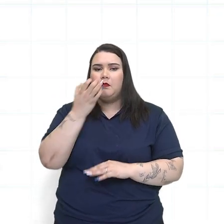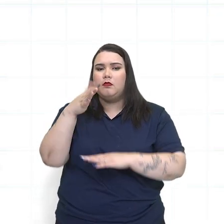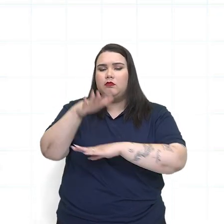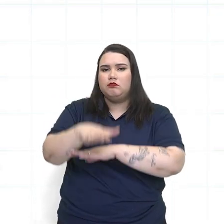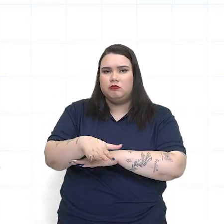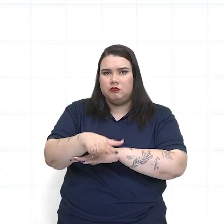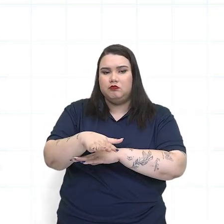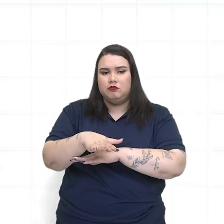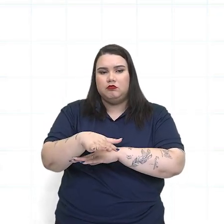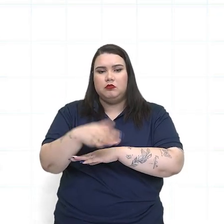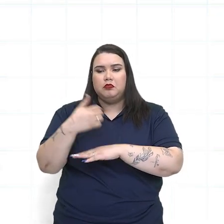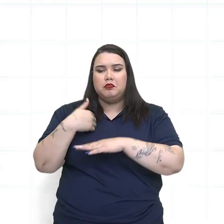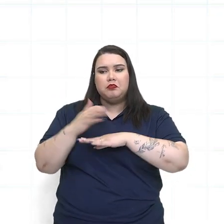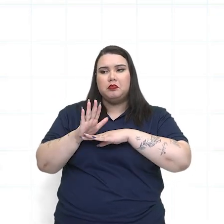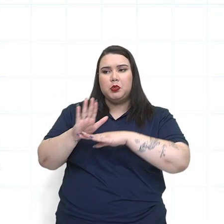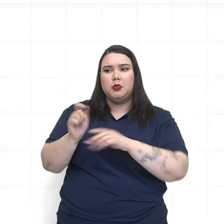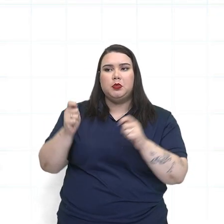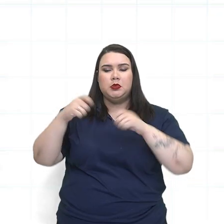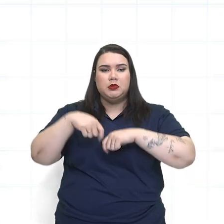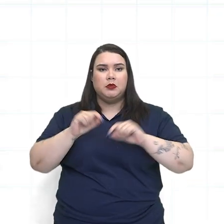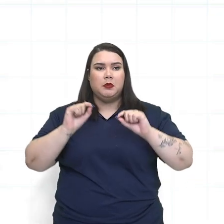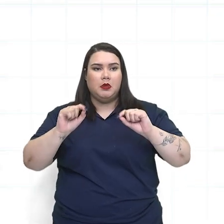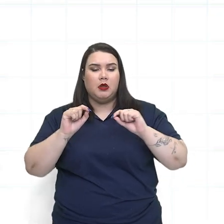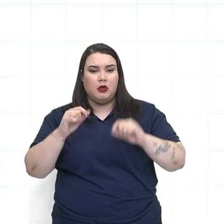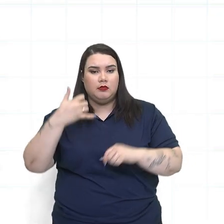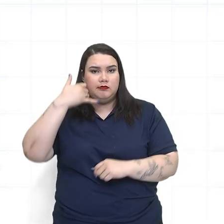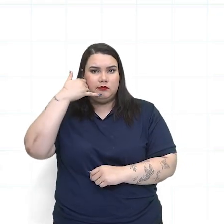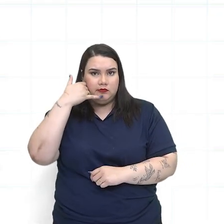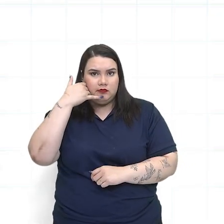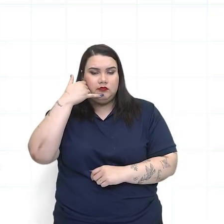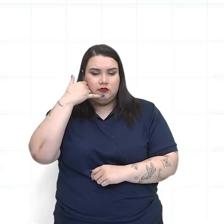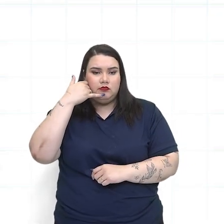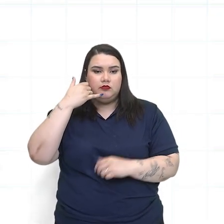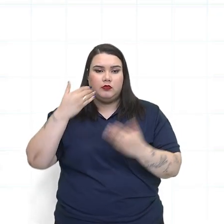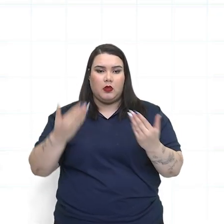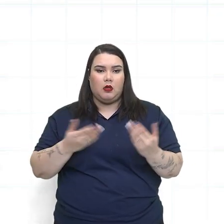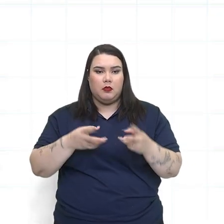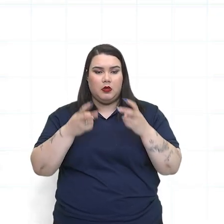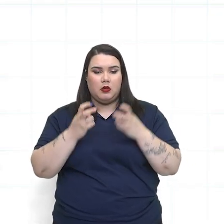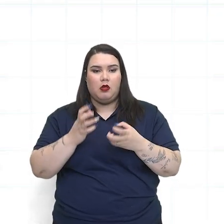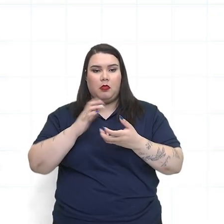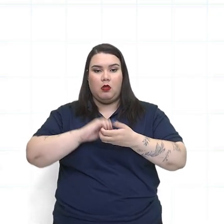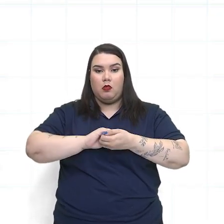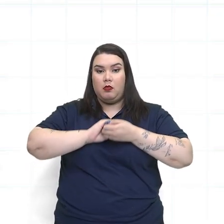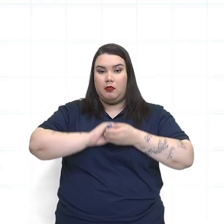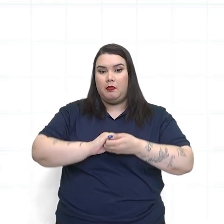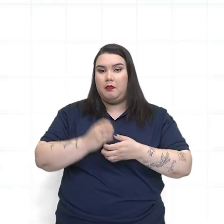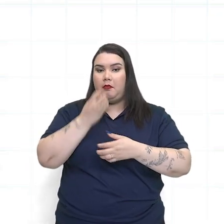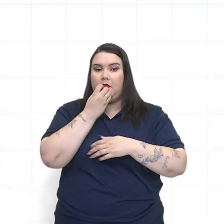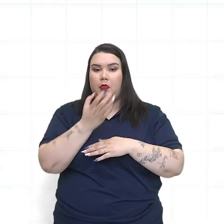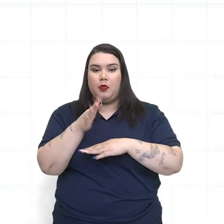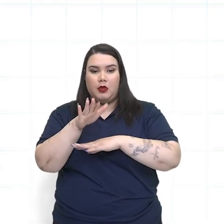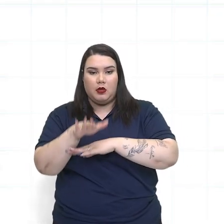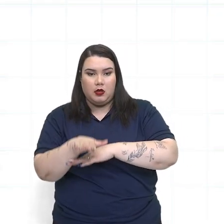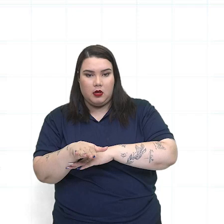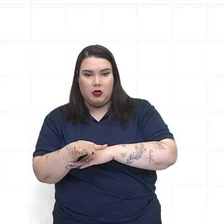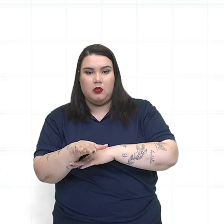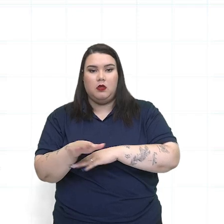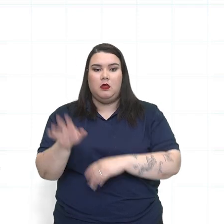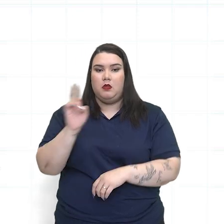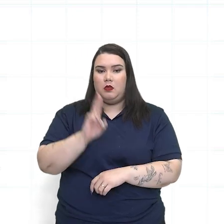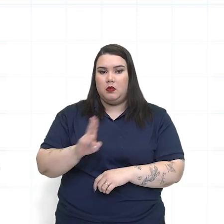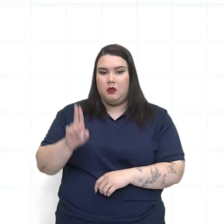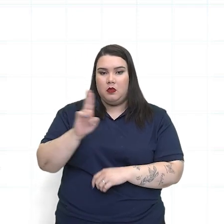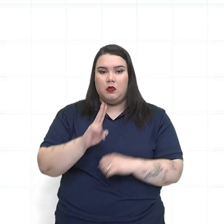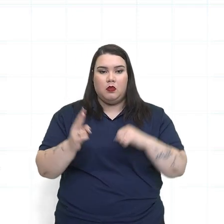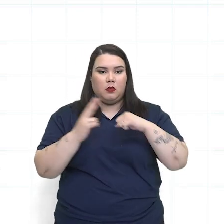tarde. Em que posso ajudá-lo? Então, observe que ela dá o cumprimento para a pessoa, né? Ela utiliza